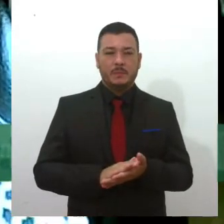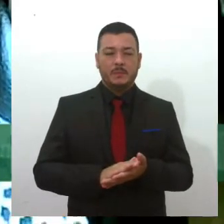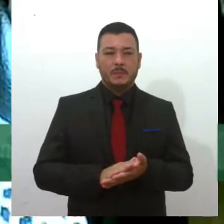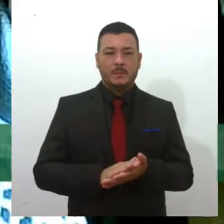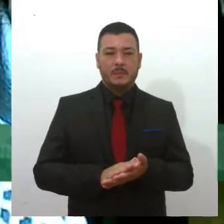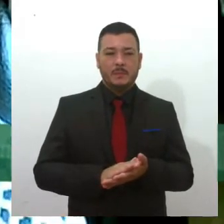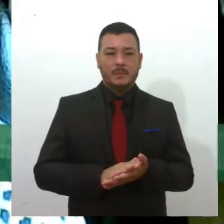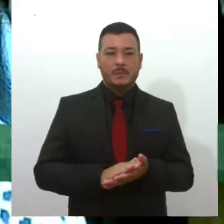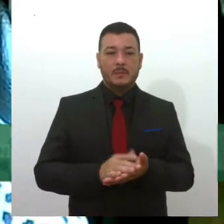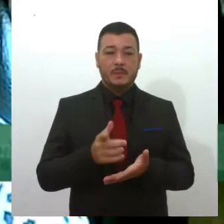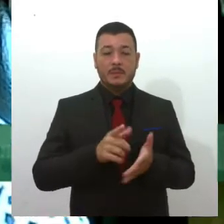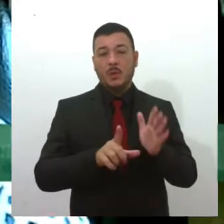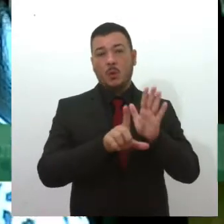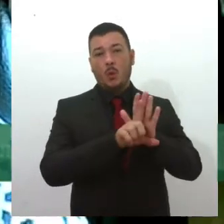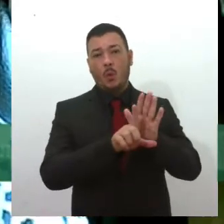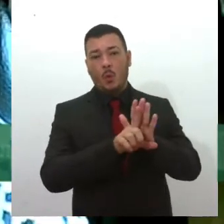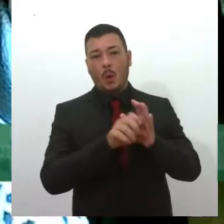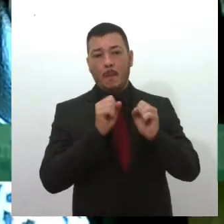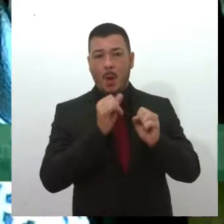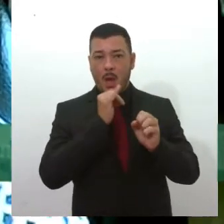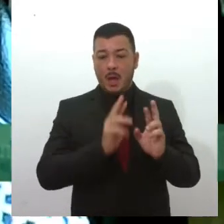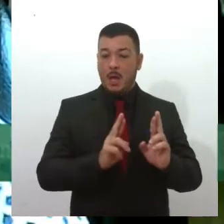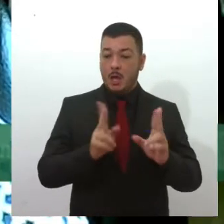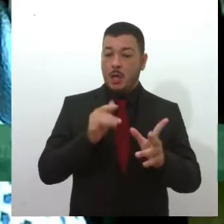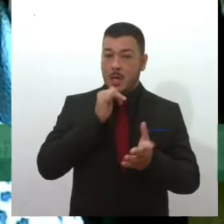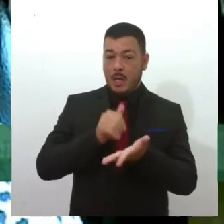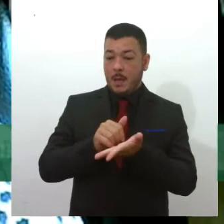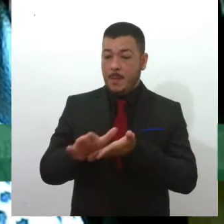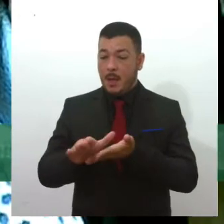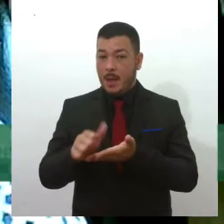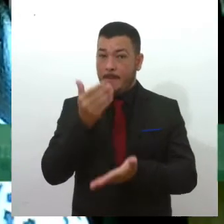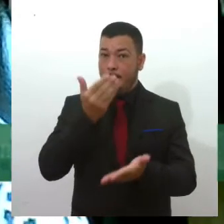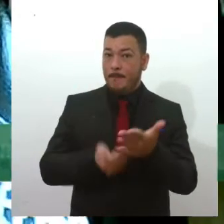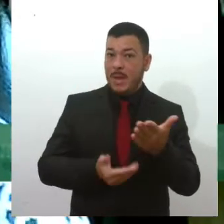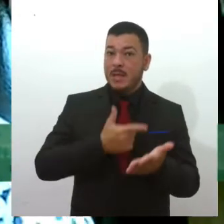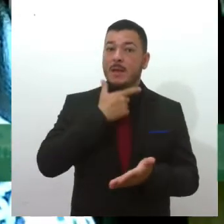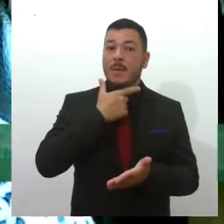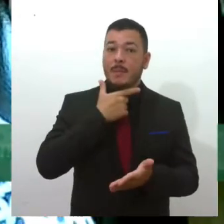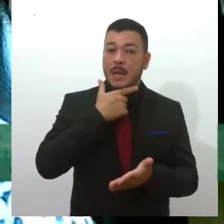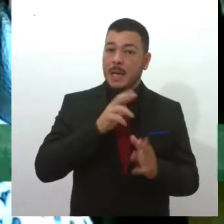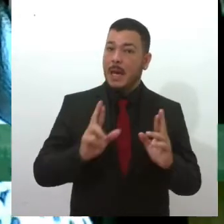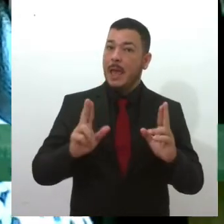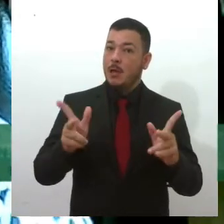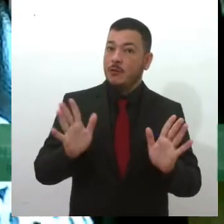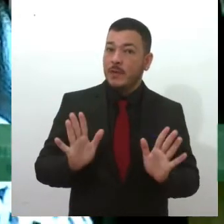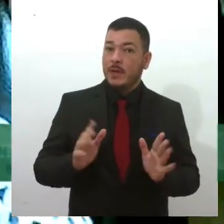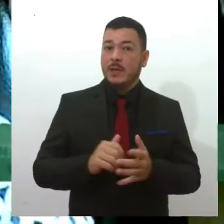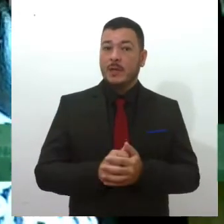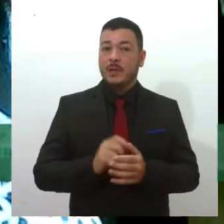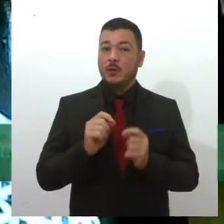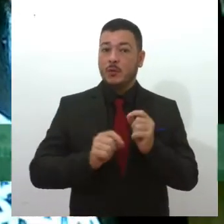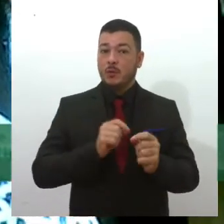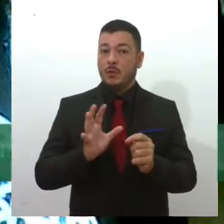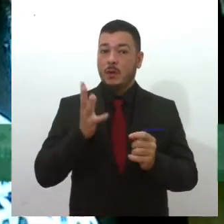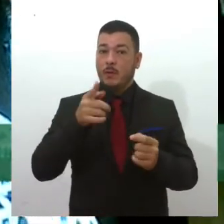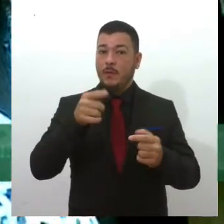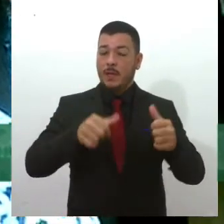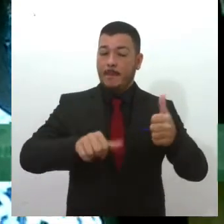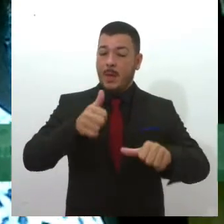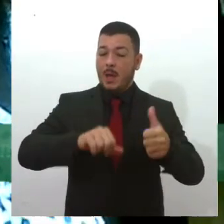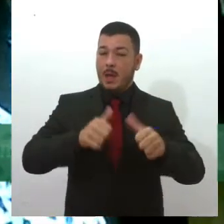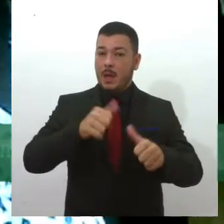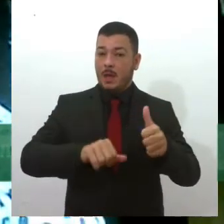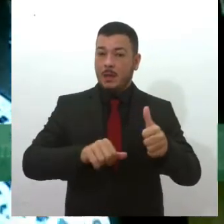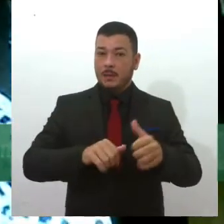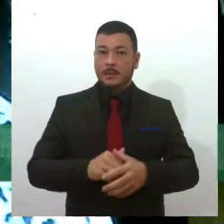o legislativo pode distinguir demissão de perda de função pública. E o que vai acontecer é que ele vai ser só demitido. Mas o